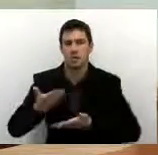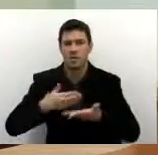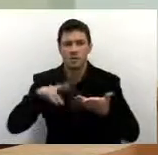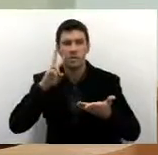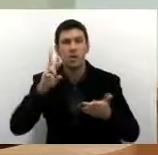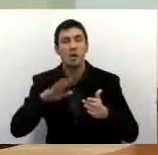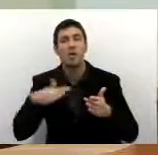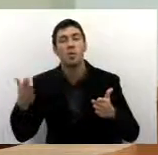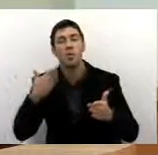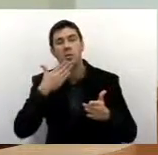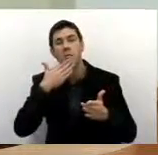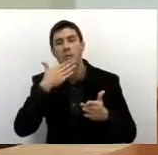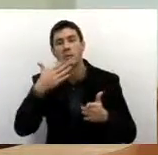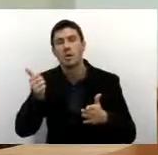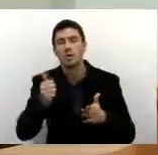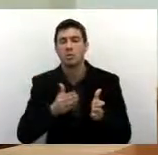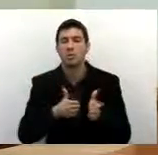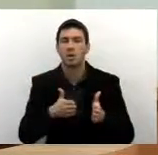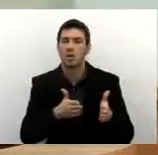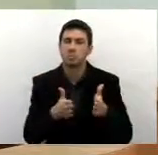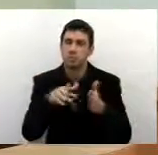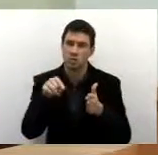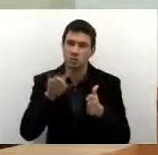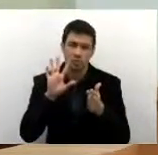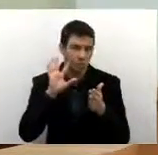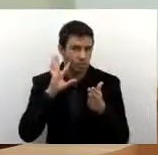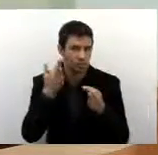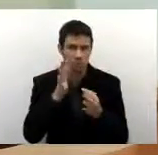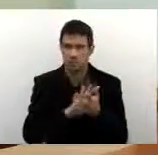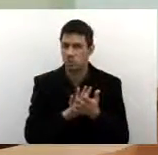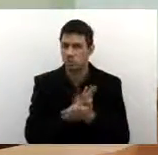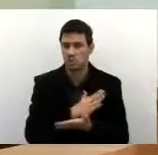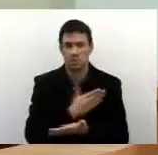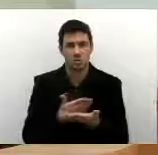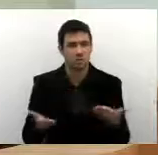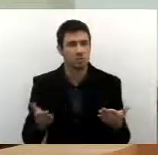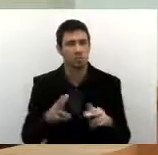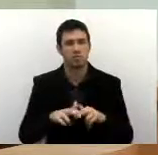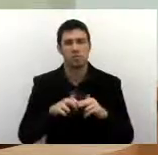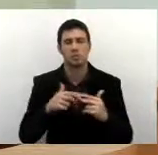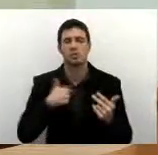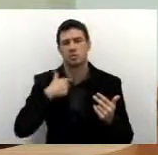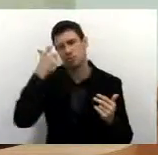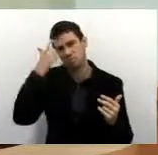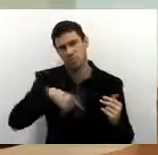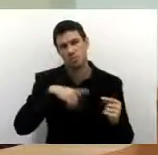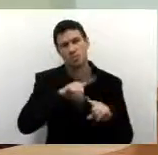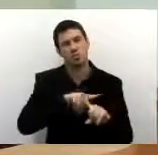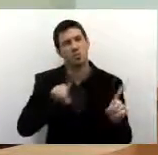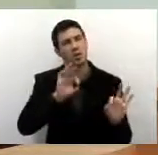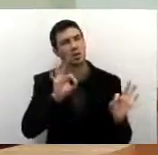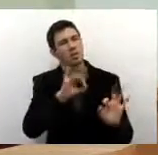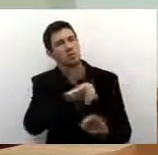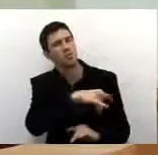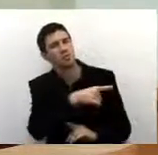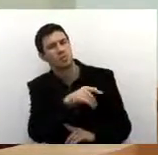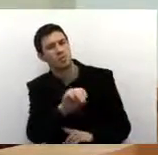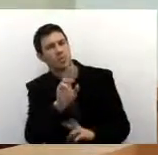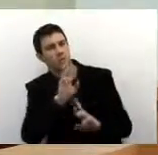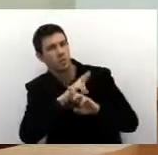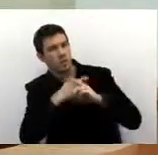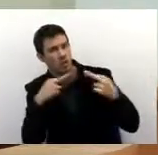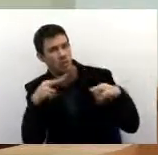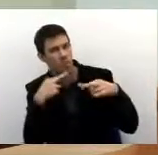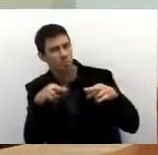melhor caminho para que isso não aconteça mais, porque não sou eu e não é João, não é Ciclano, que reclama